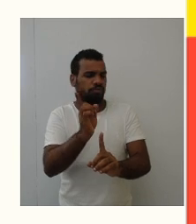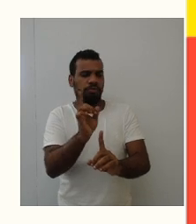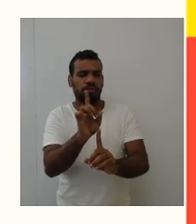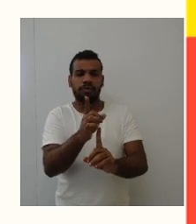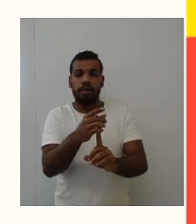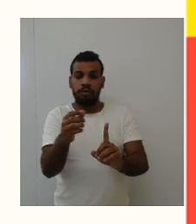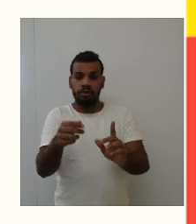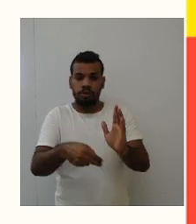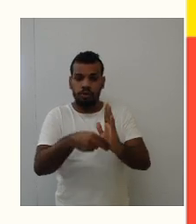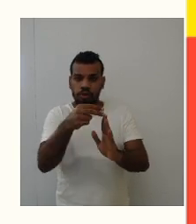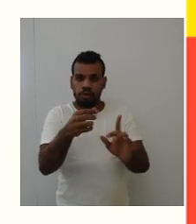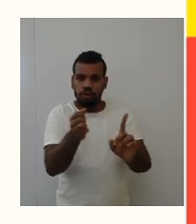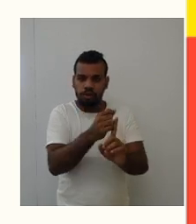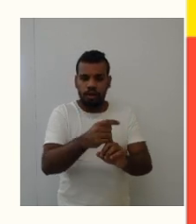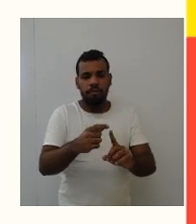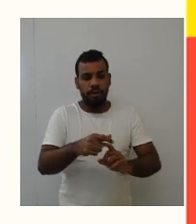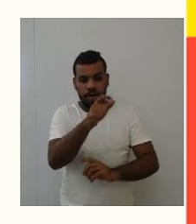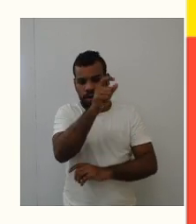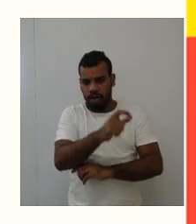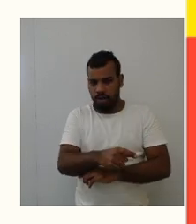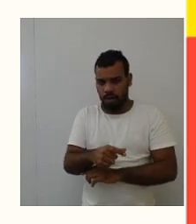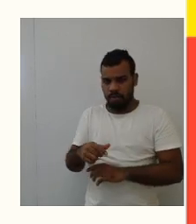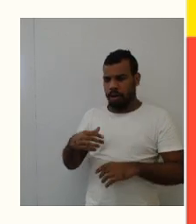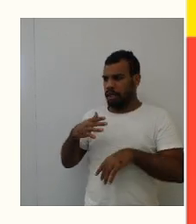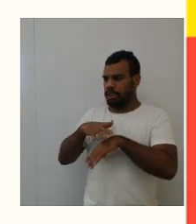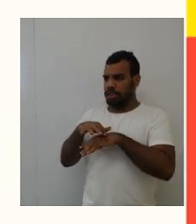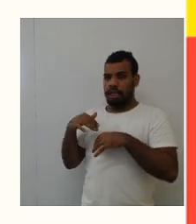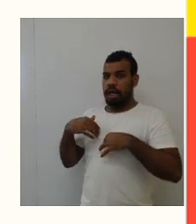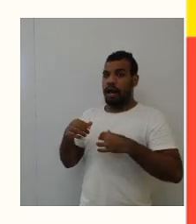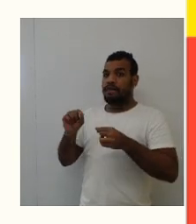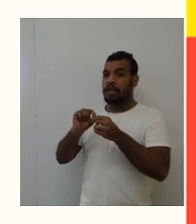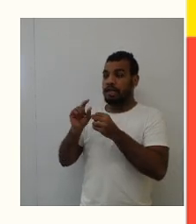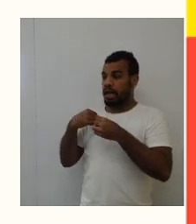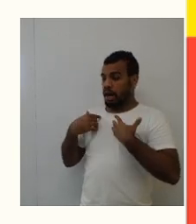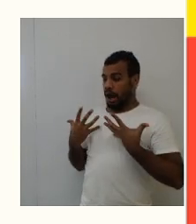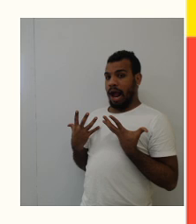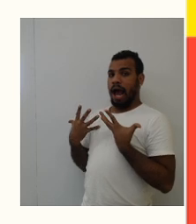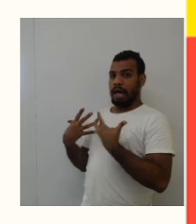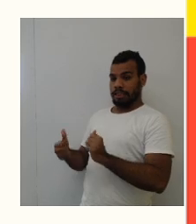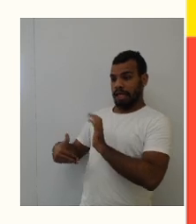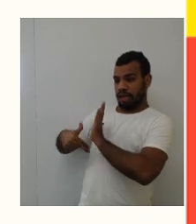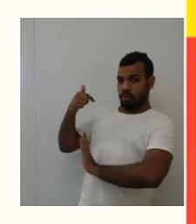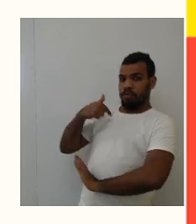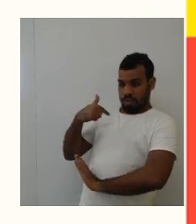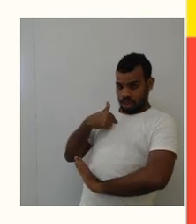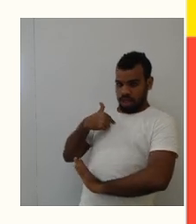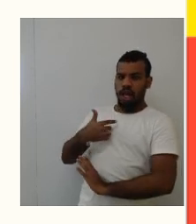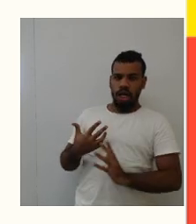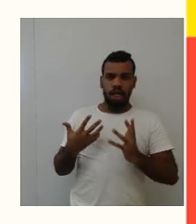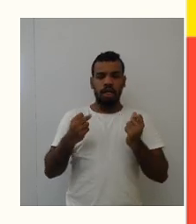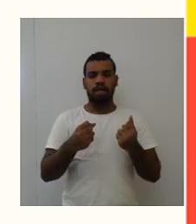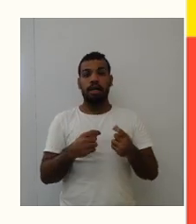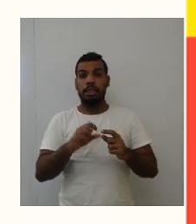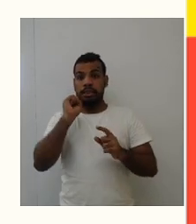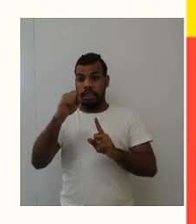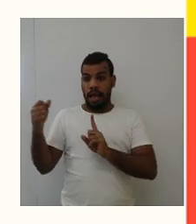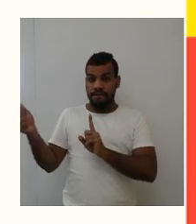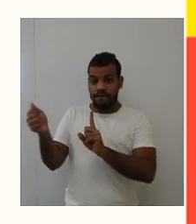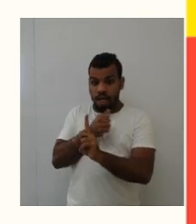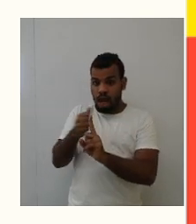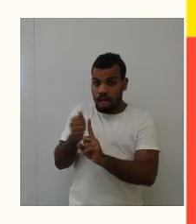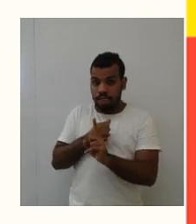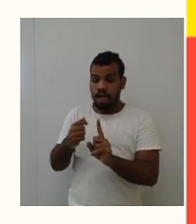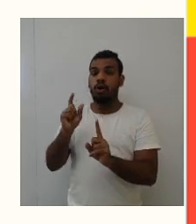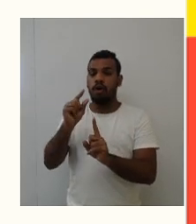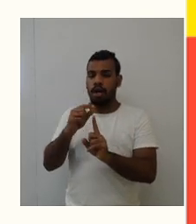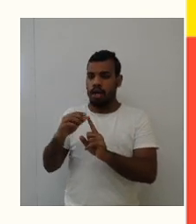violência, pois diz o bem do paciente e é feita com o consentimento do doente. No entanto, será violência se a operação for